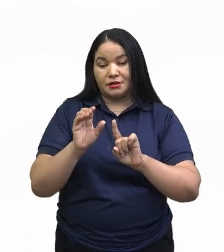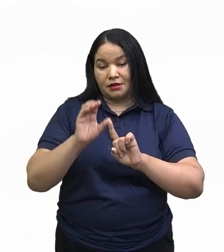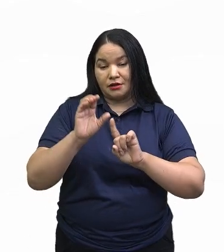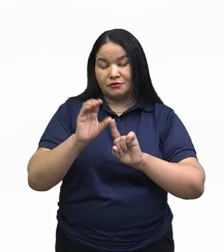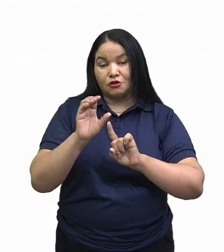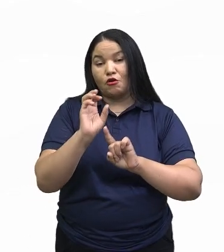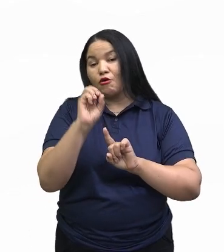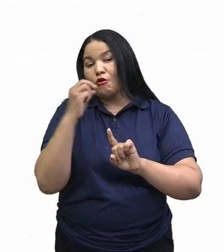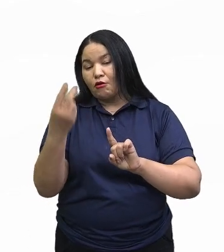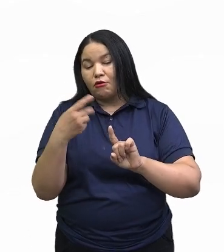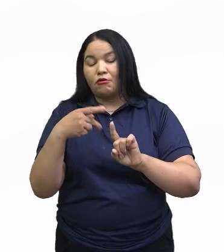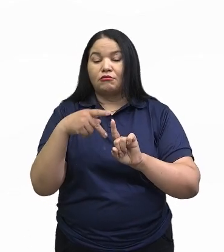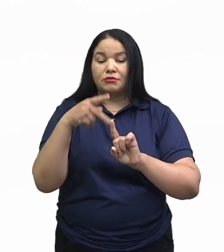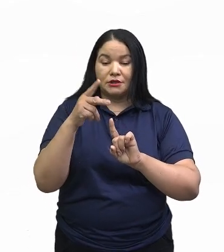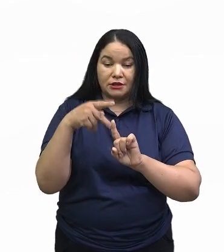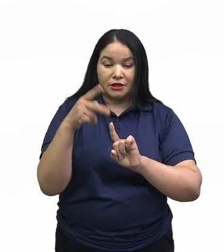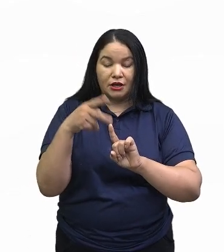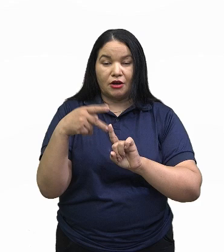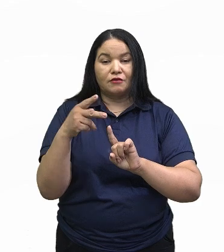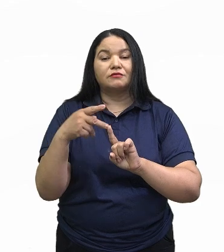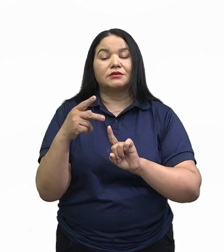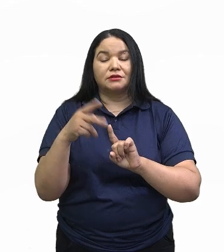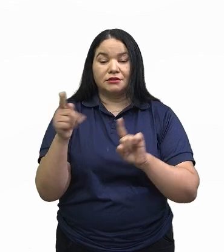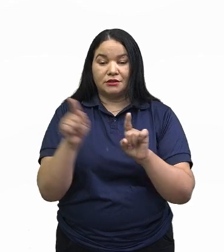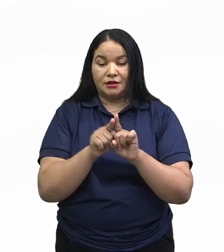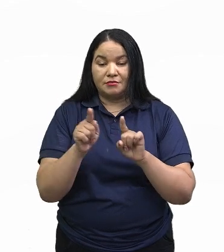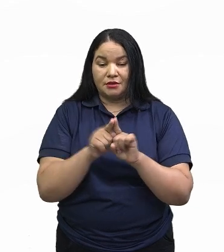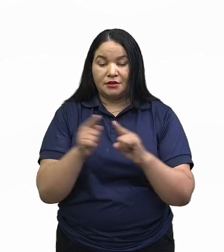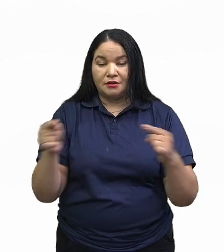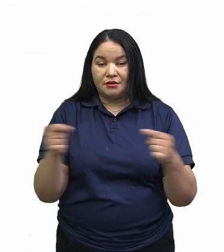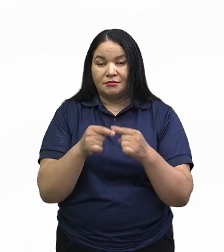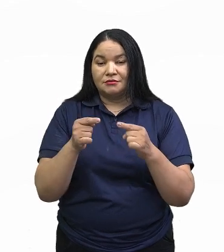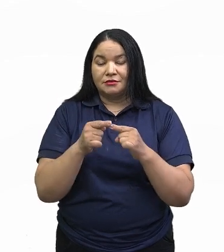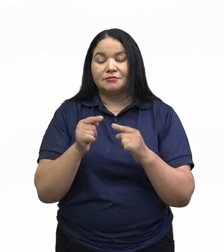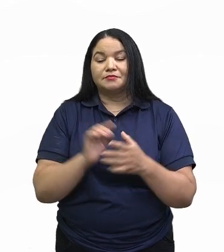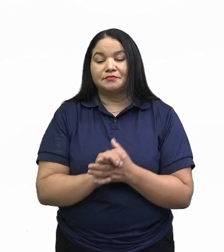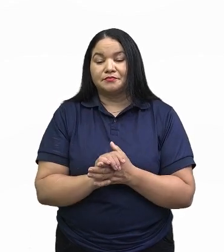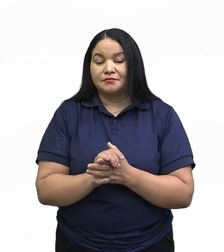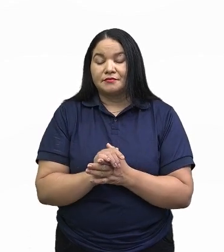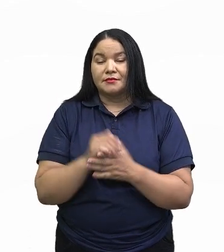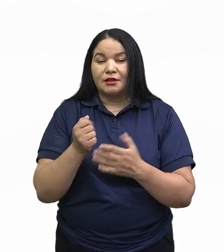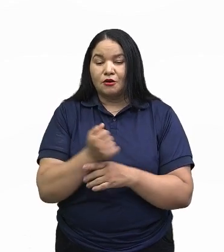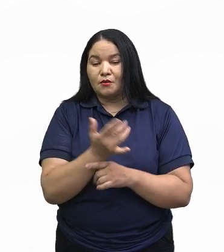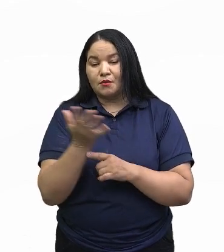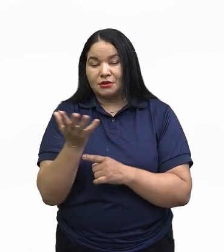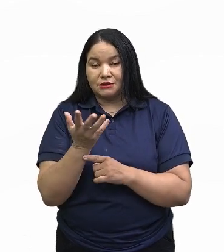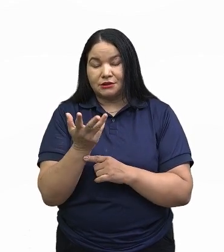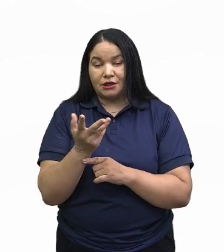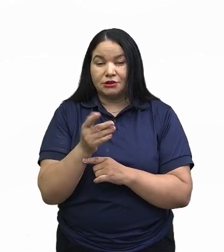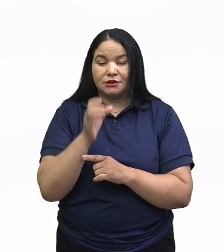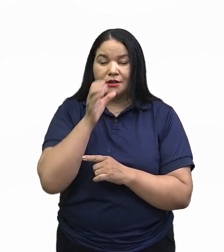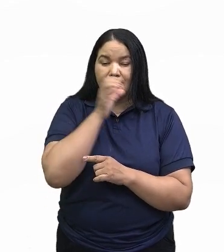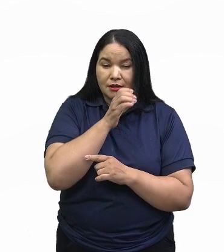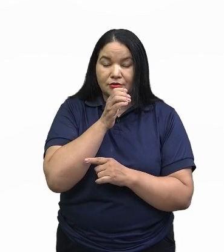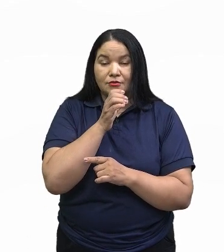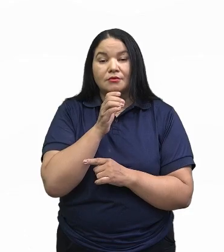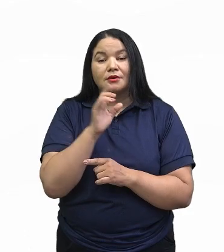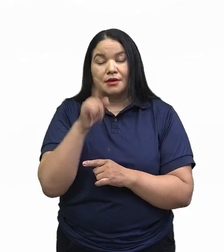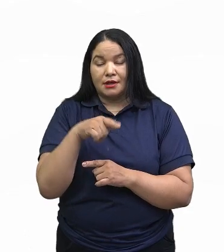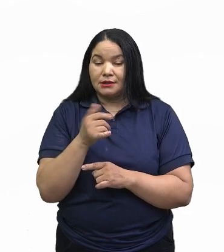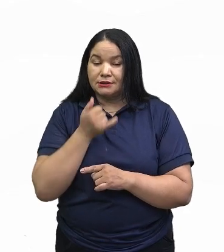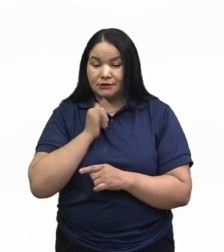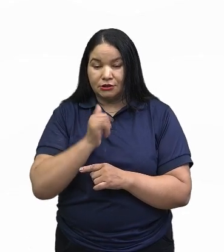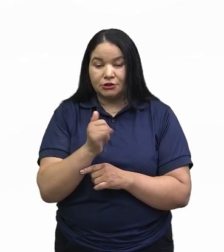em Kelvin, que é a unidade do Sistema Internacional. A quantidade de calor, como o calor é energia,